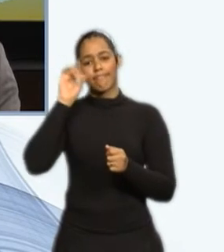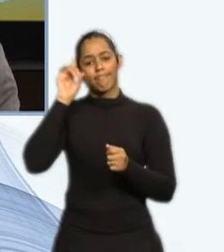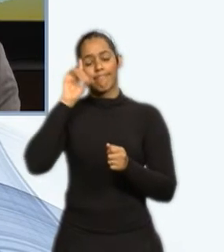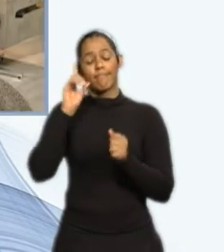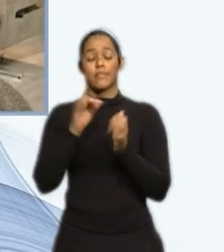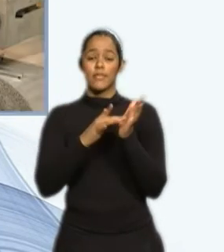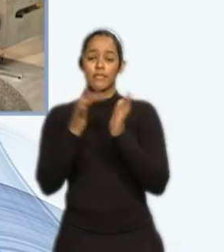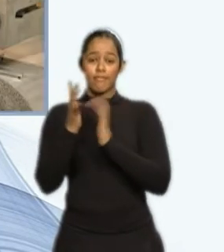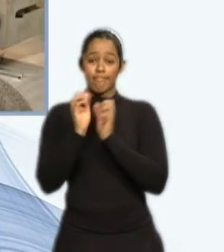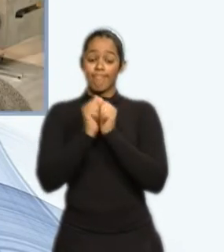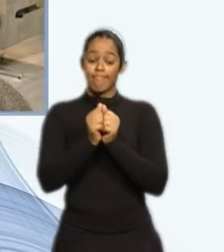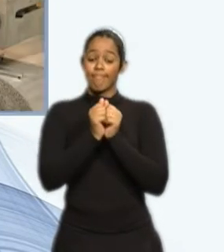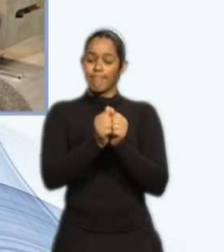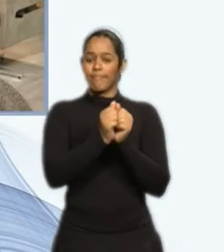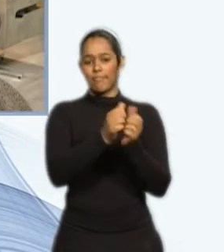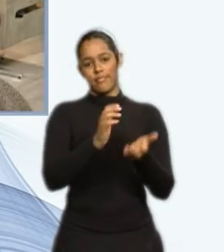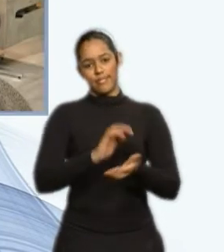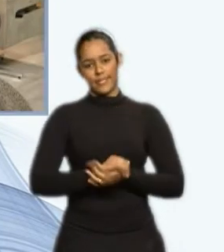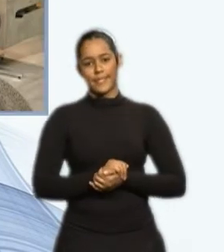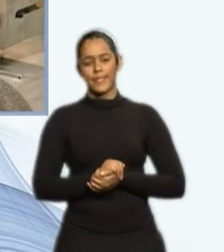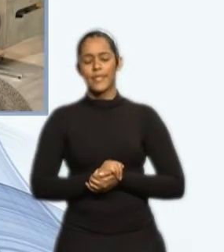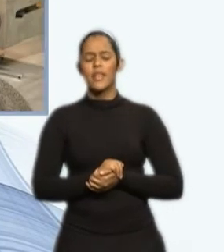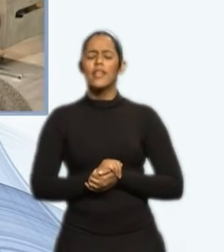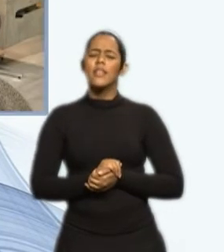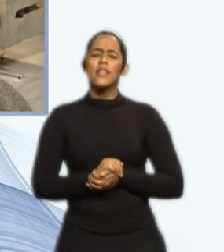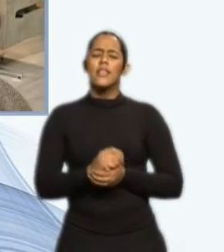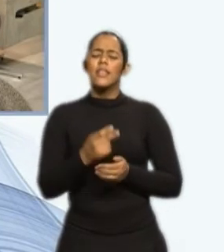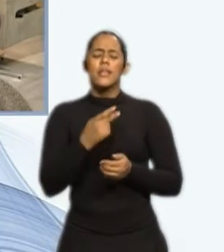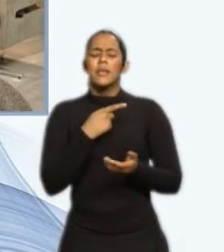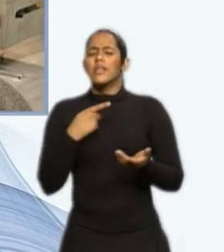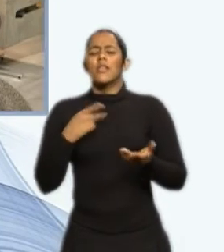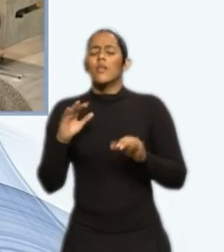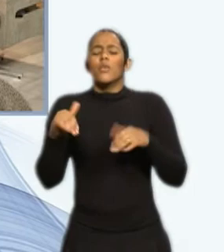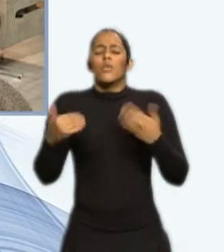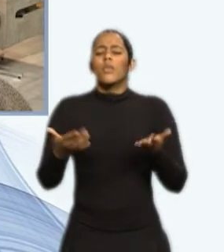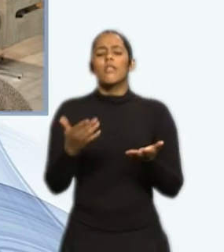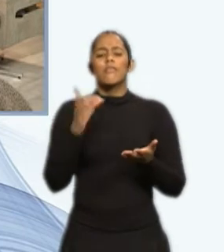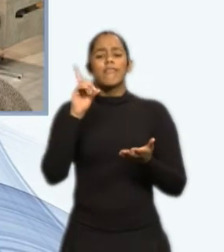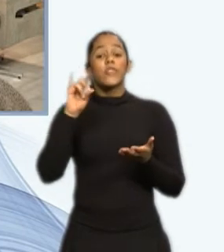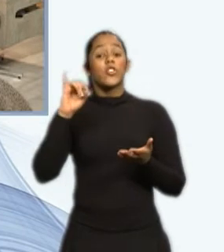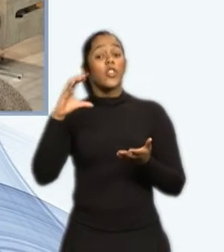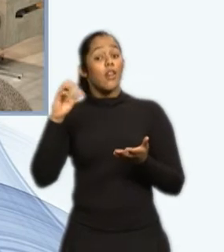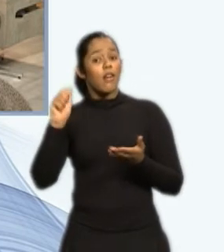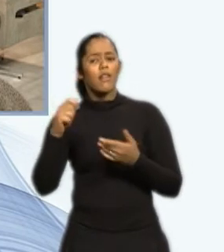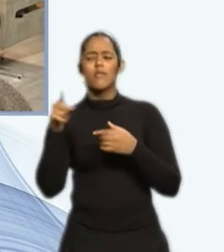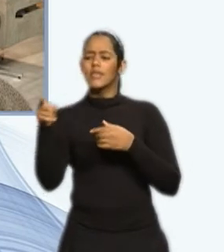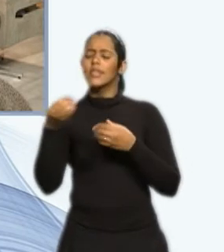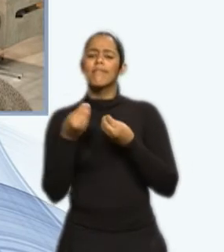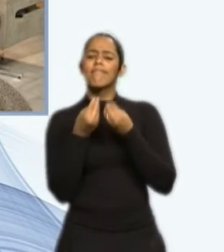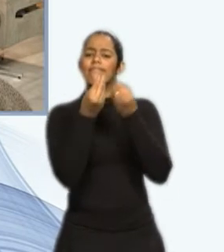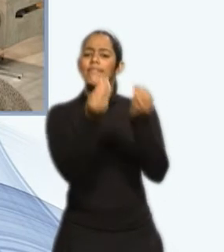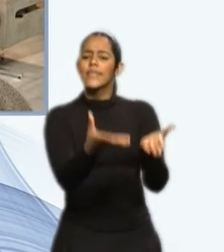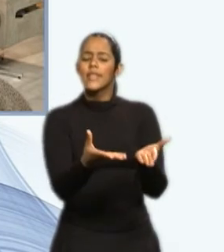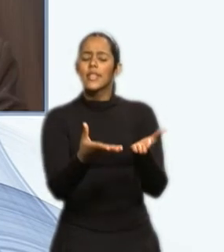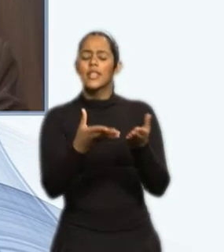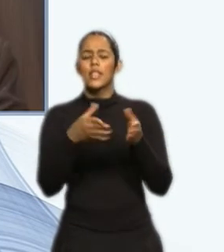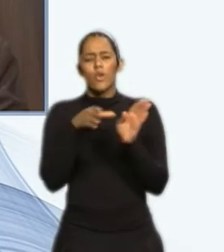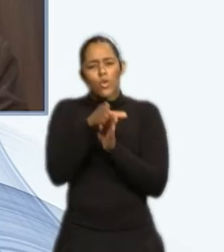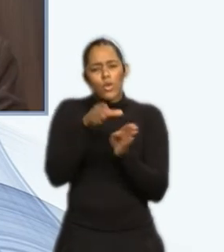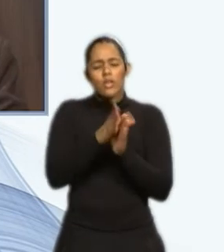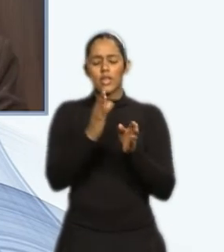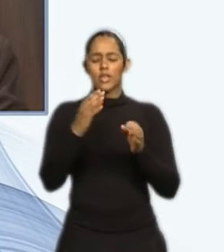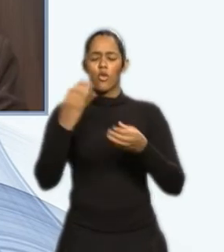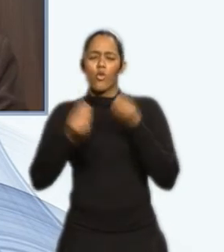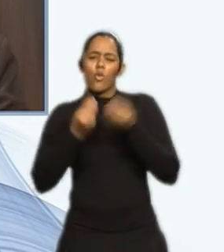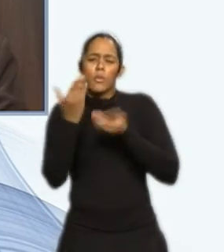nova criatura, melhor dizendo. Pastor, que dicas e orientações, assim, sugestões o senhor daria no sentido de